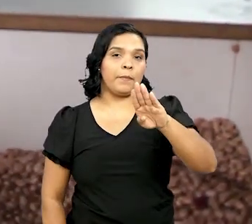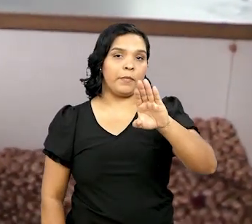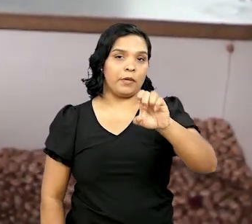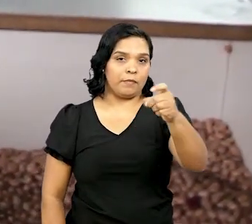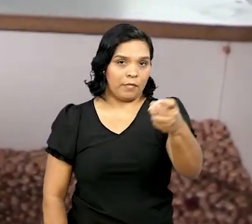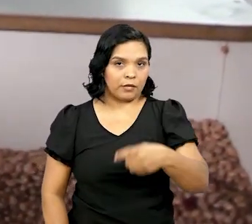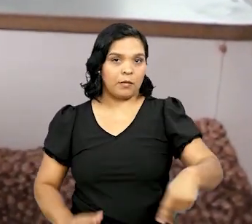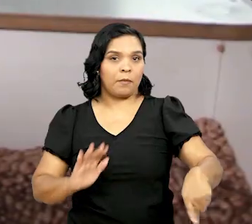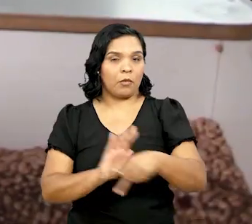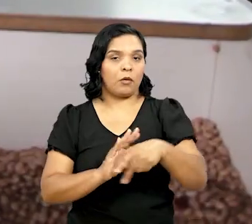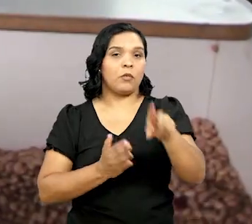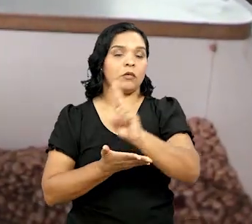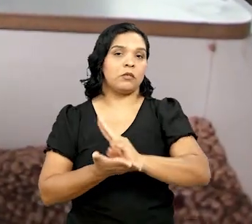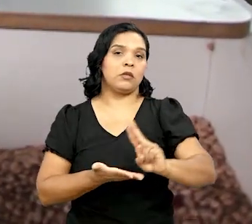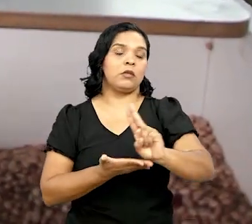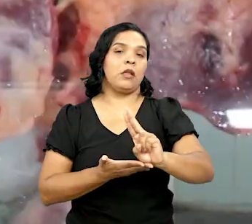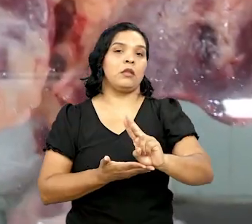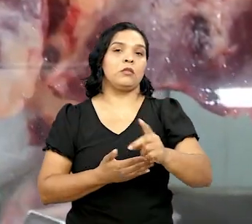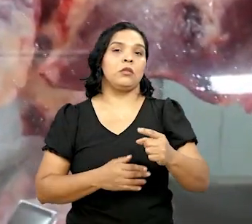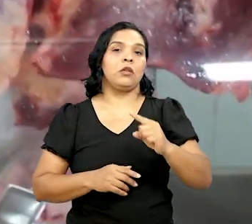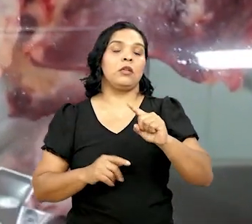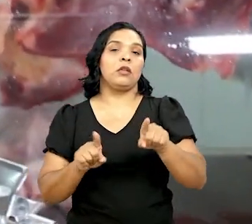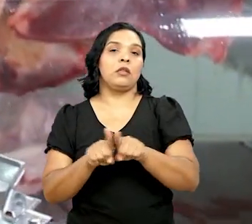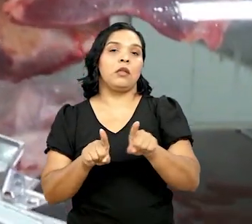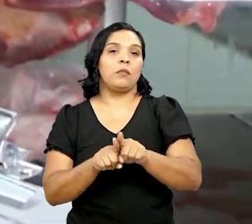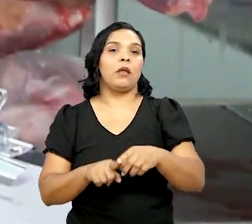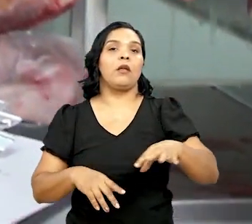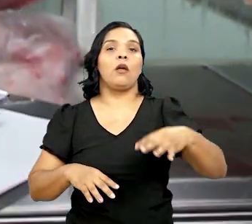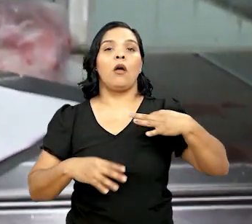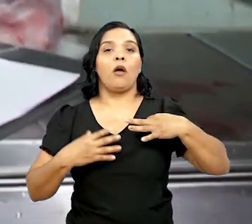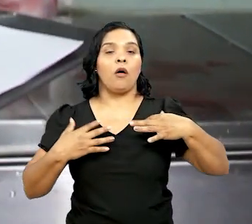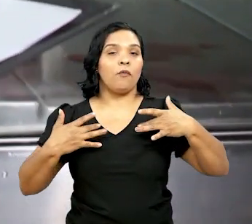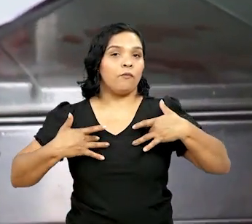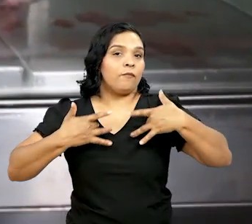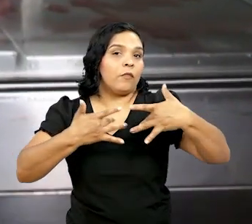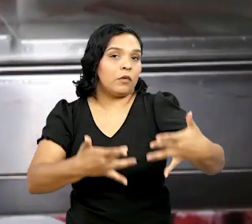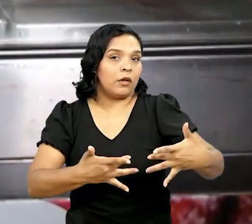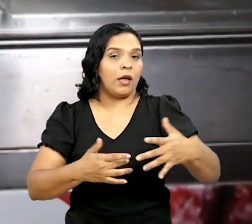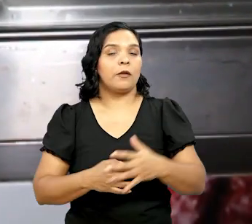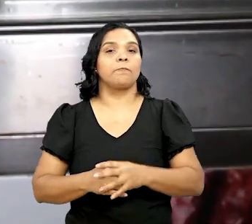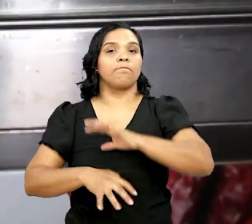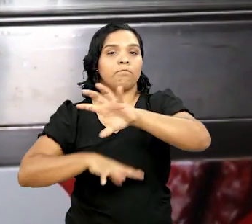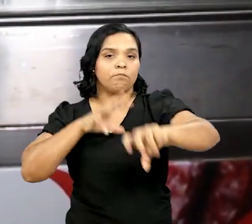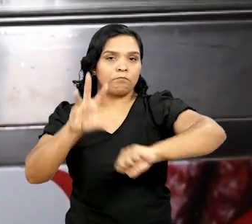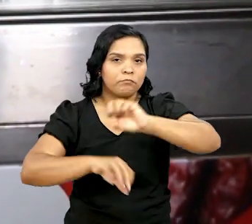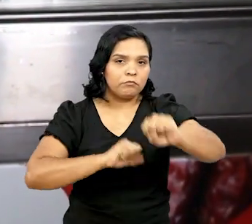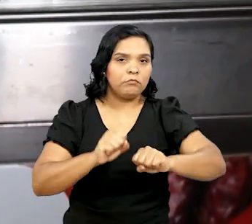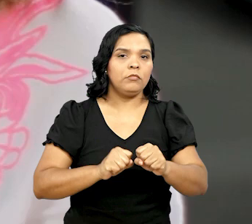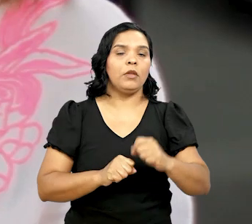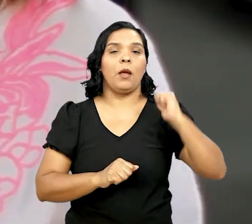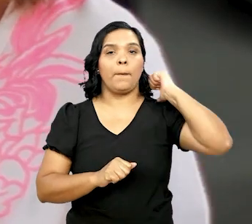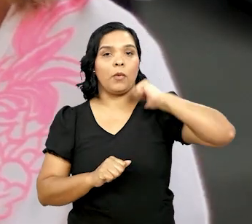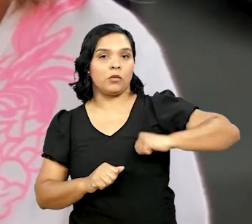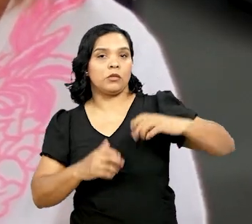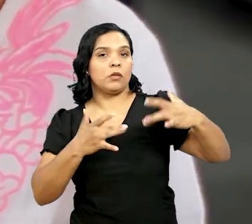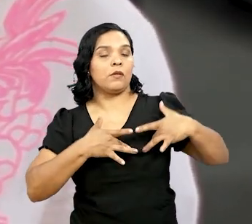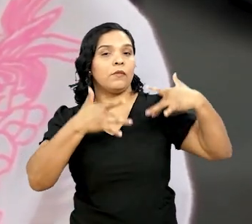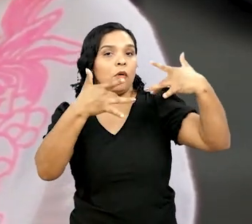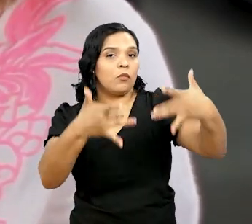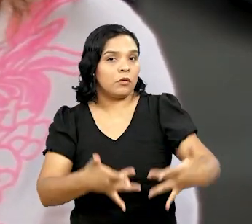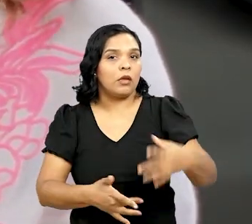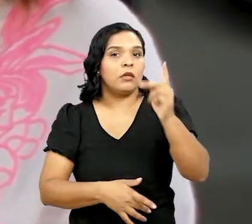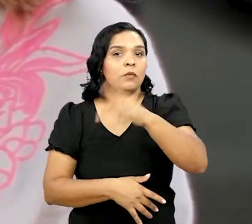universidade, e outros voluntários. Quem faz normalmente as coletas são os alunos que são pesquisadores, bolsistas e